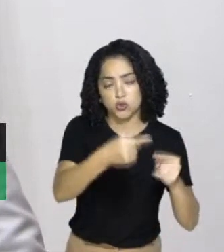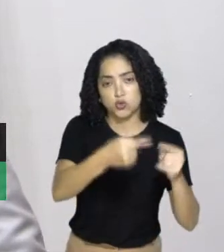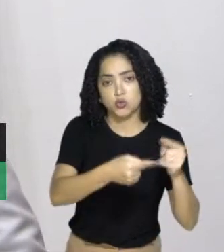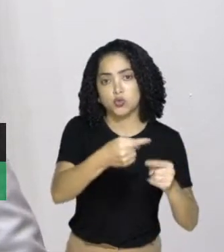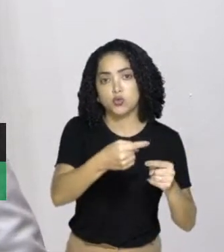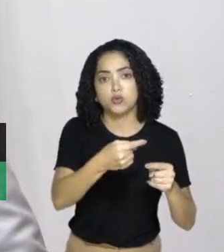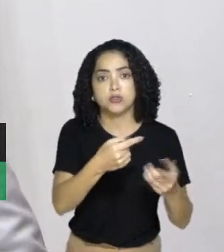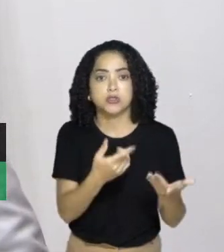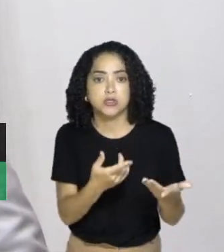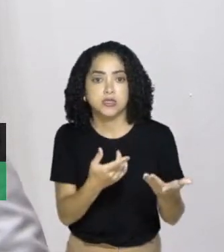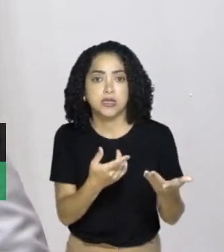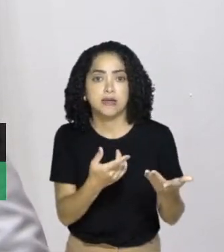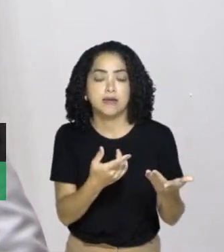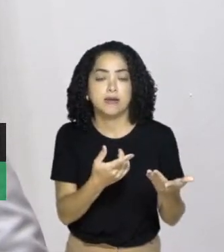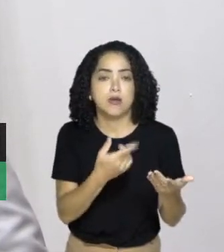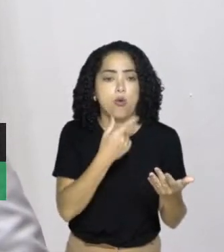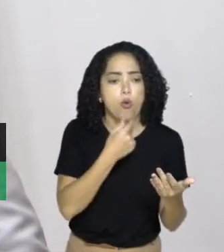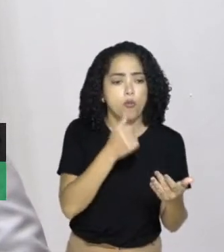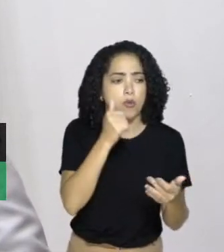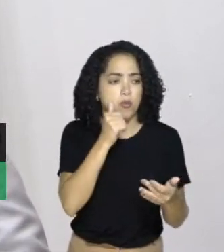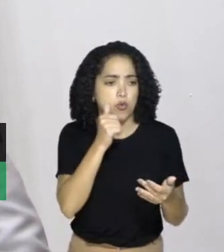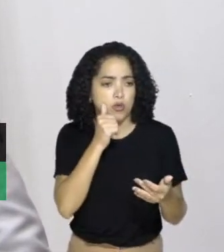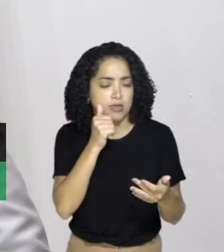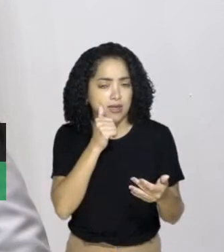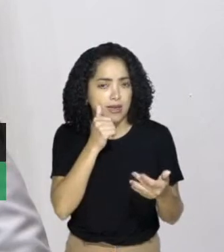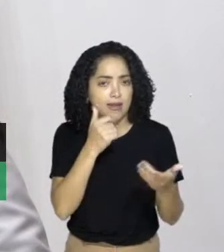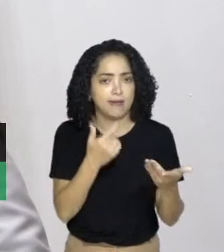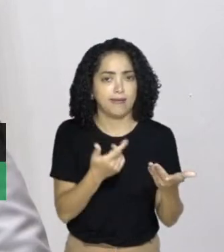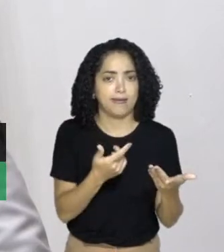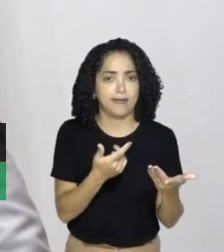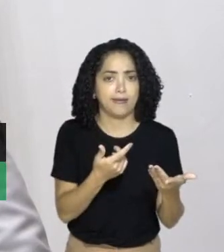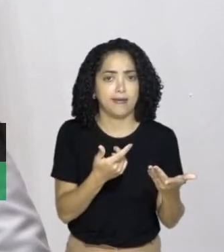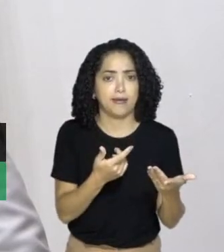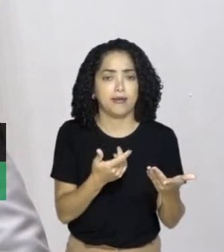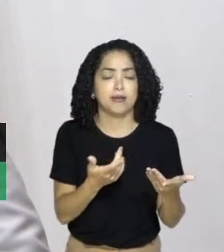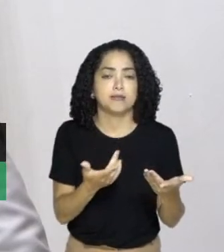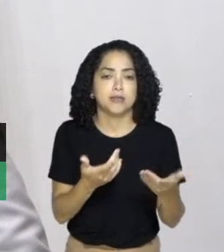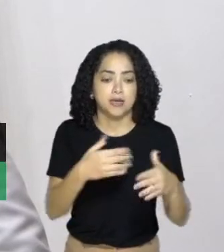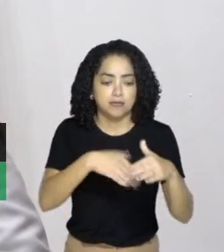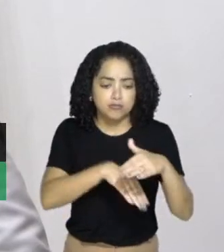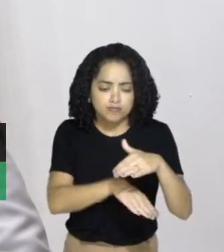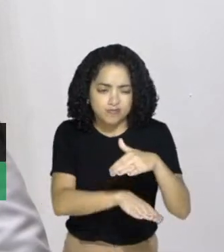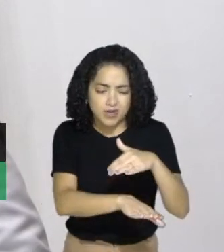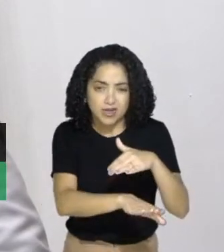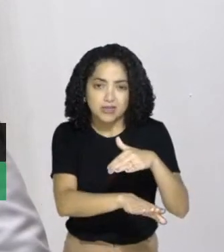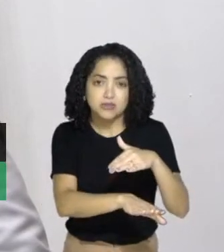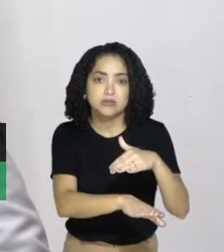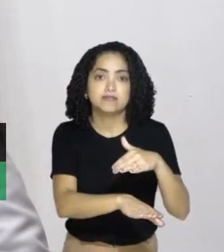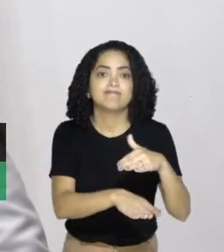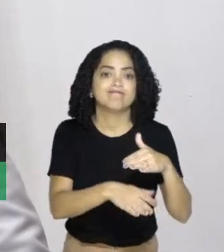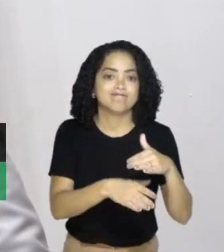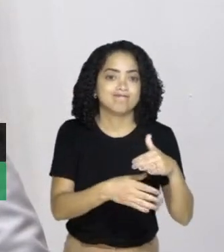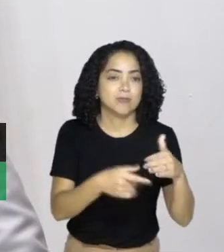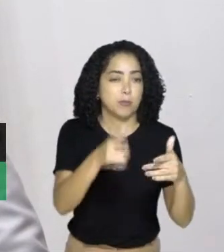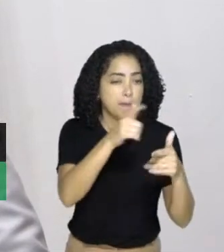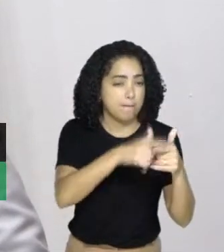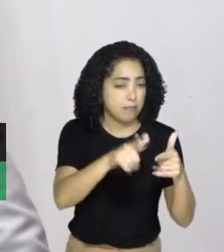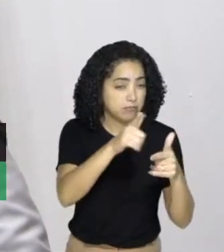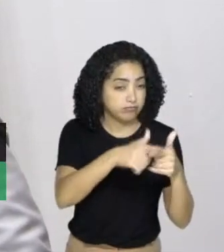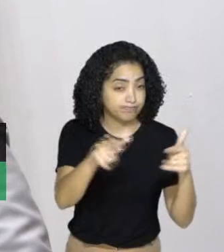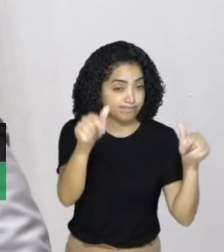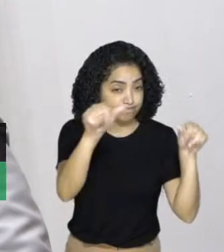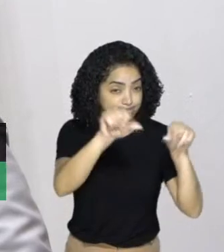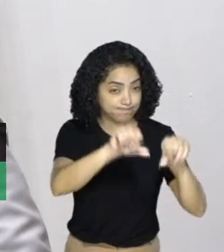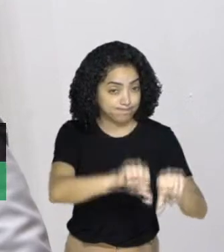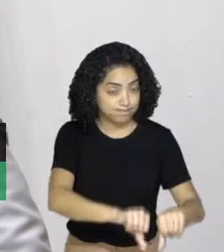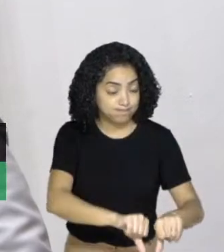anjos, uma ratalhada por baixo não para de roer um segundo, não para de